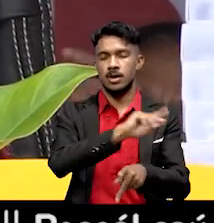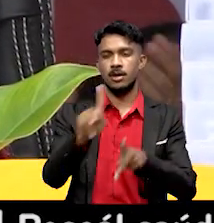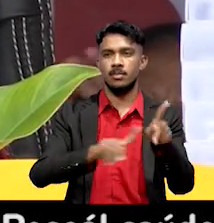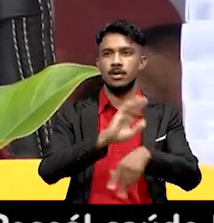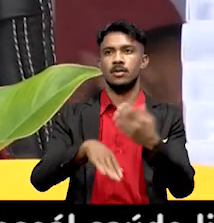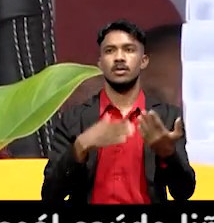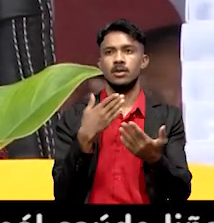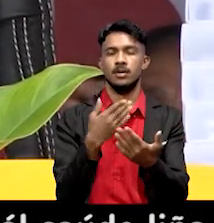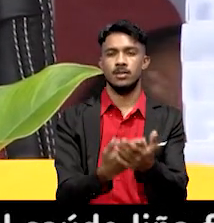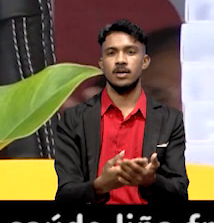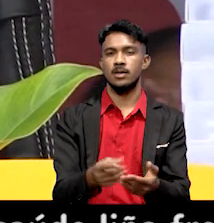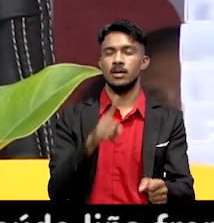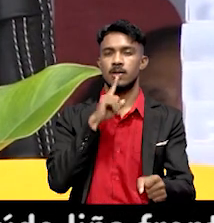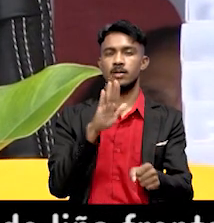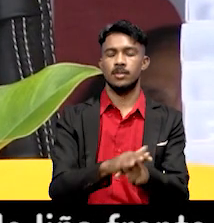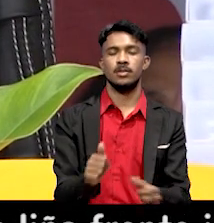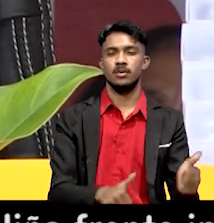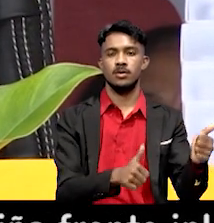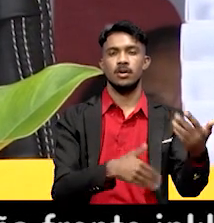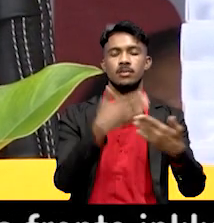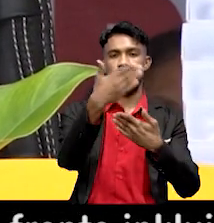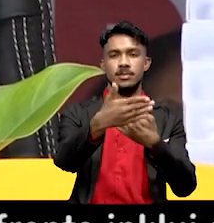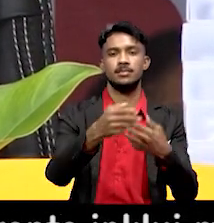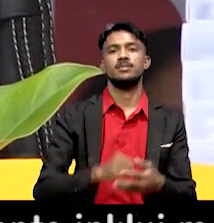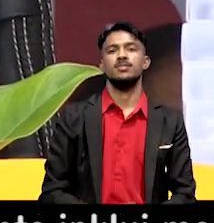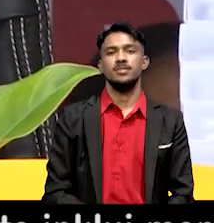o compromisso tuirma.